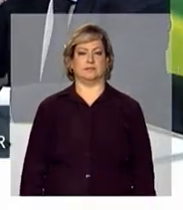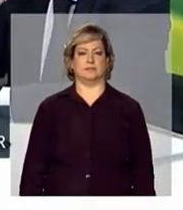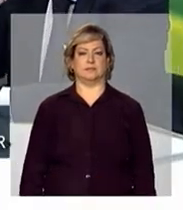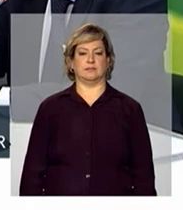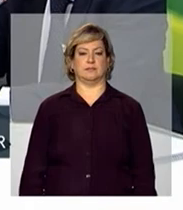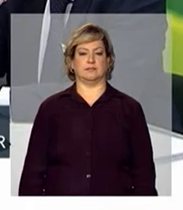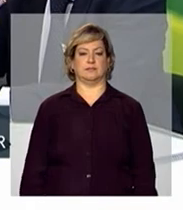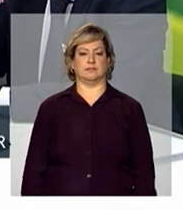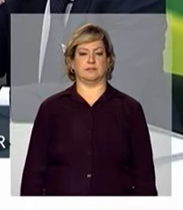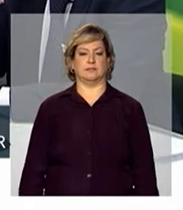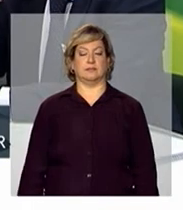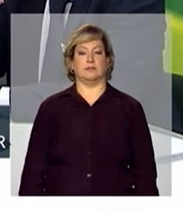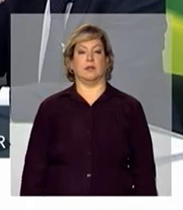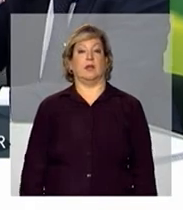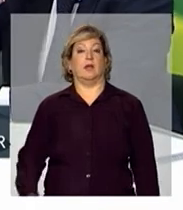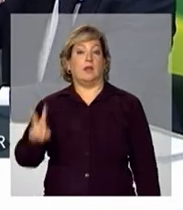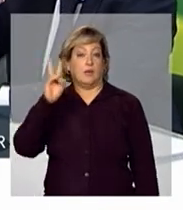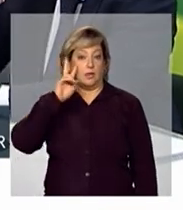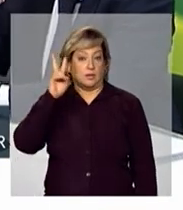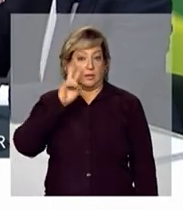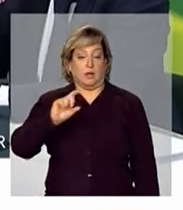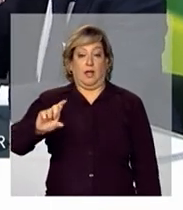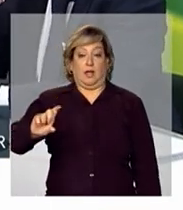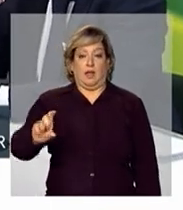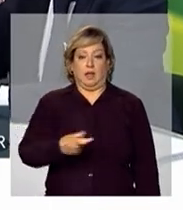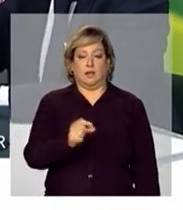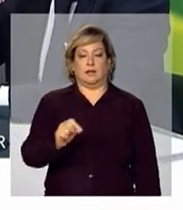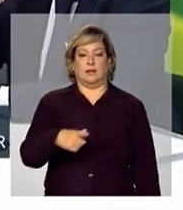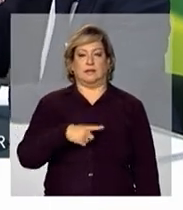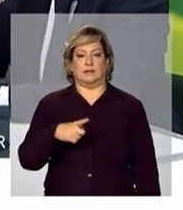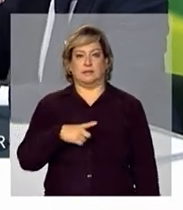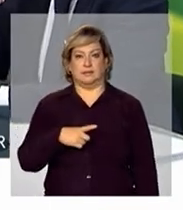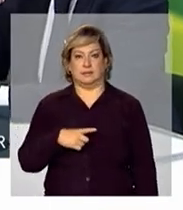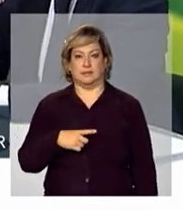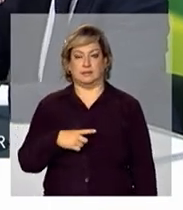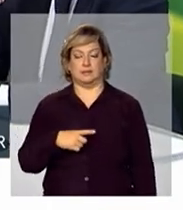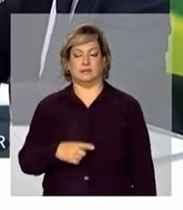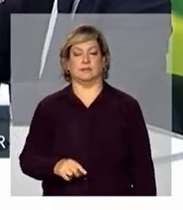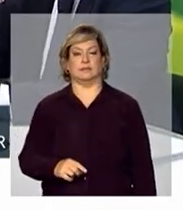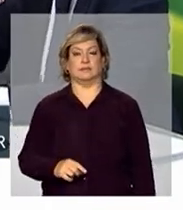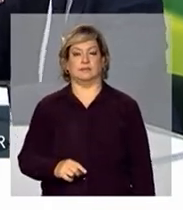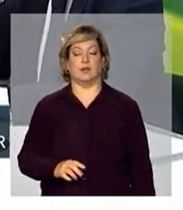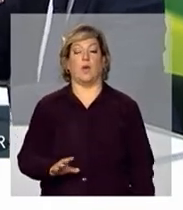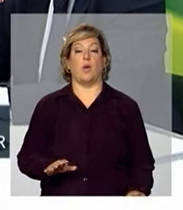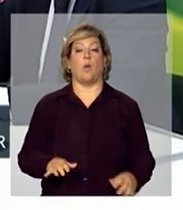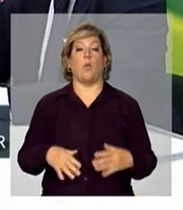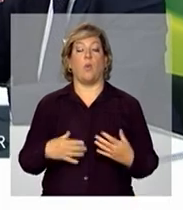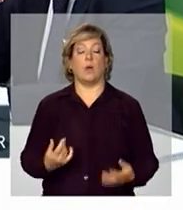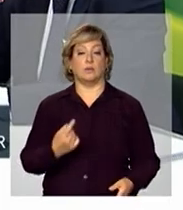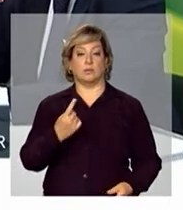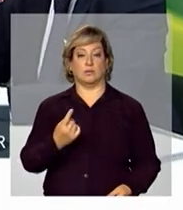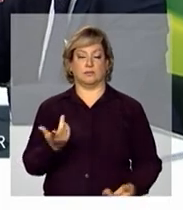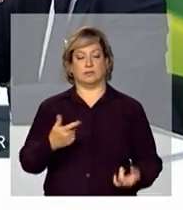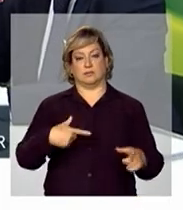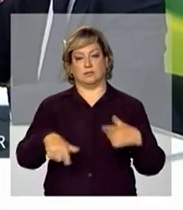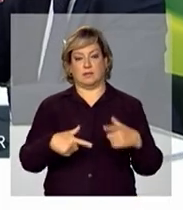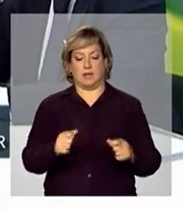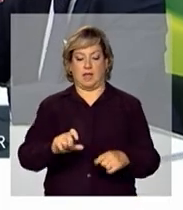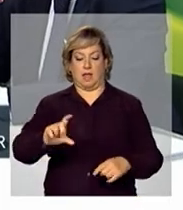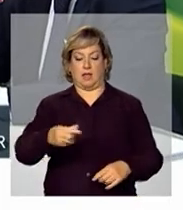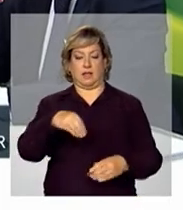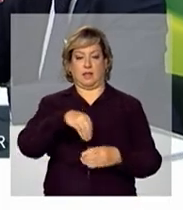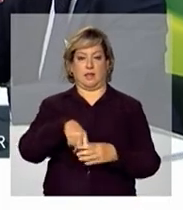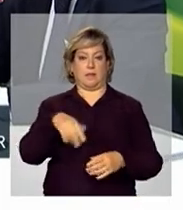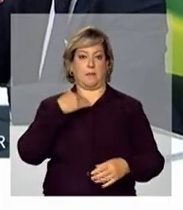bom com relação ao cartão É de fato Arnaldo não te respondido é quando uma atividade cartão está dentro da instituição